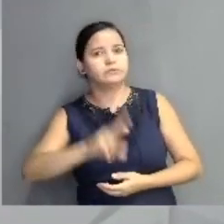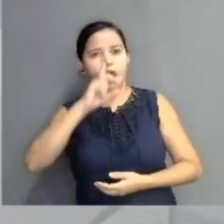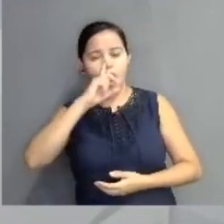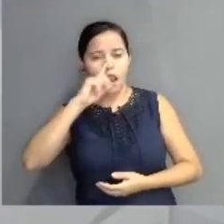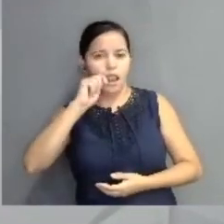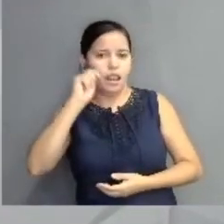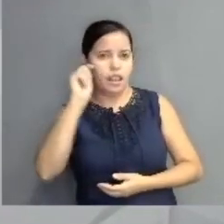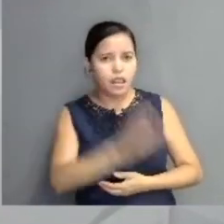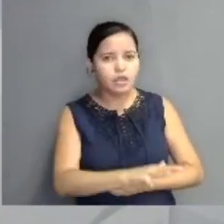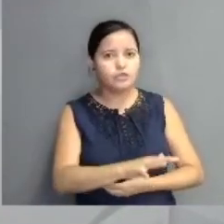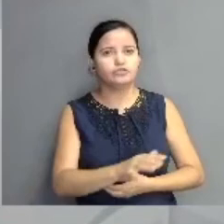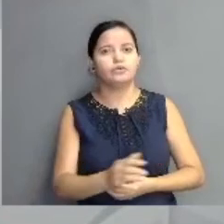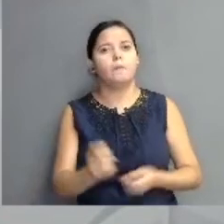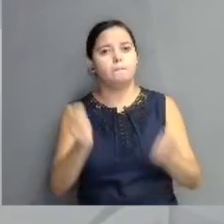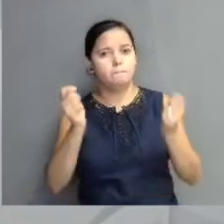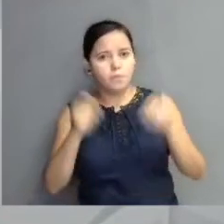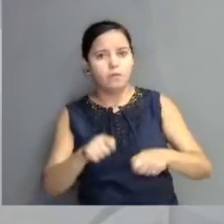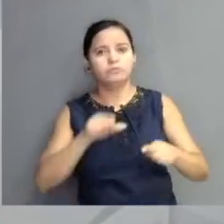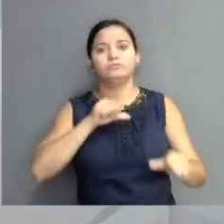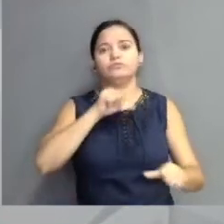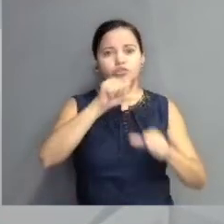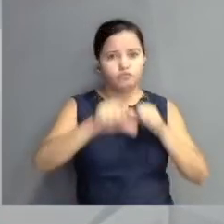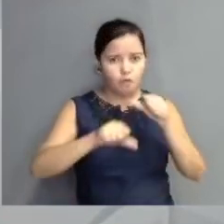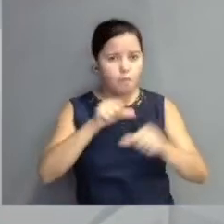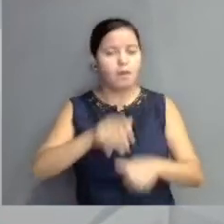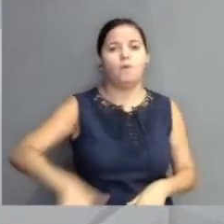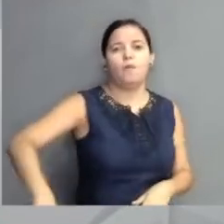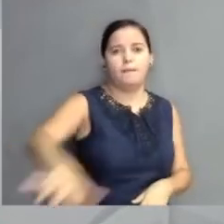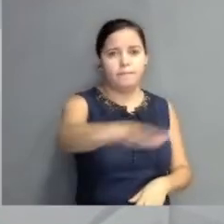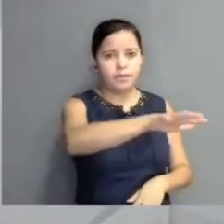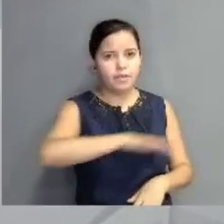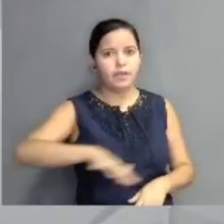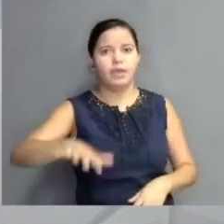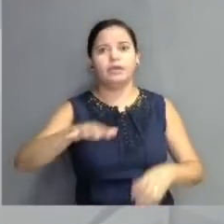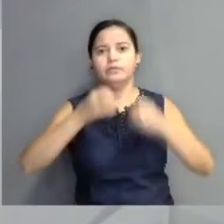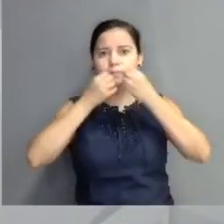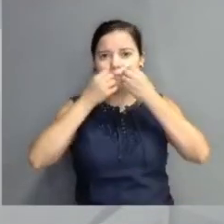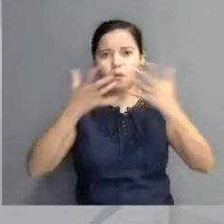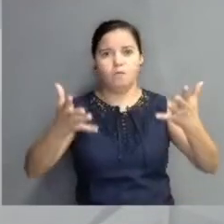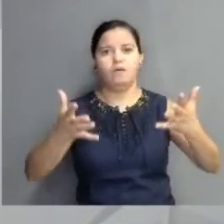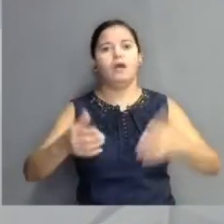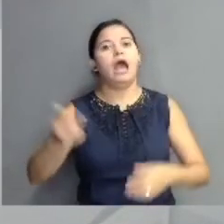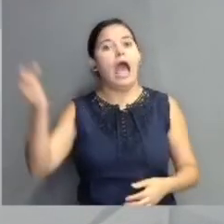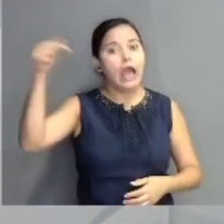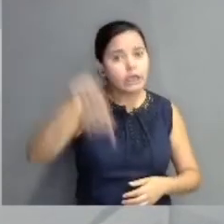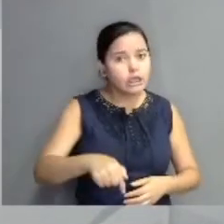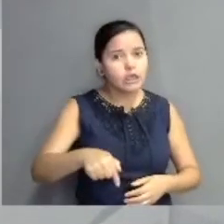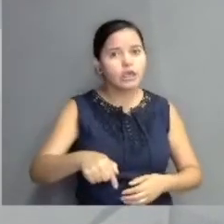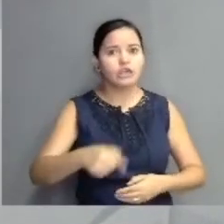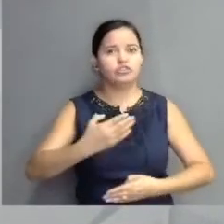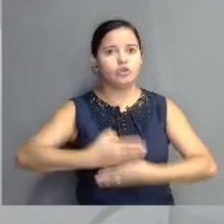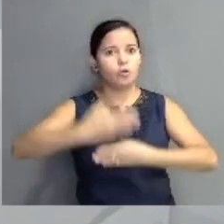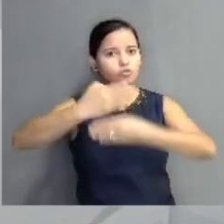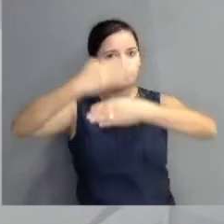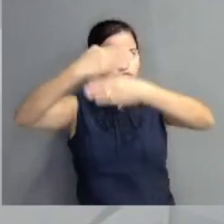que gere um ambiente favorável de transformação. E como diria Miguel de Cervantes, não viemos aqui para construir